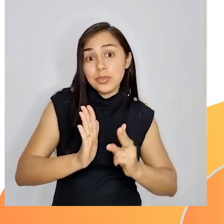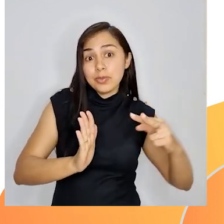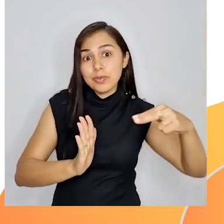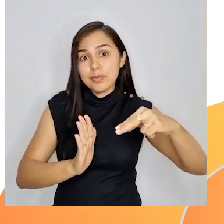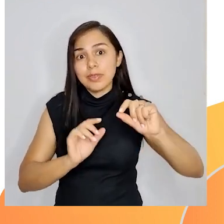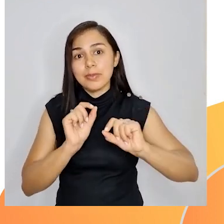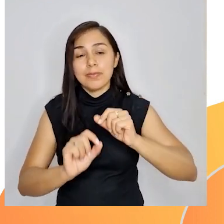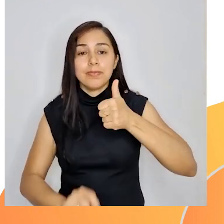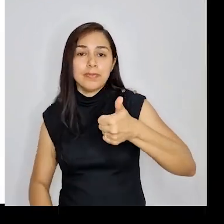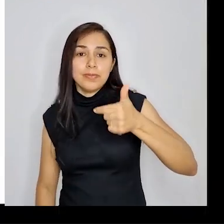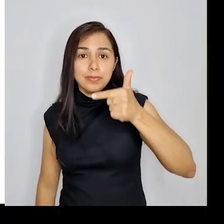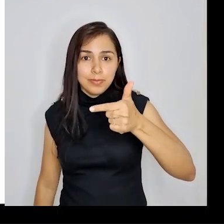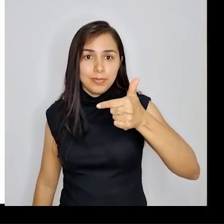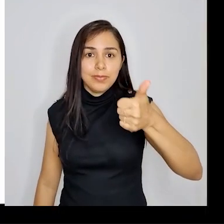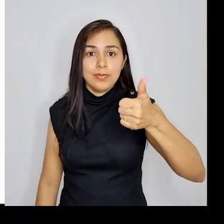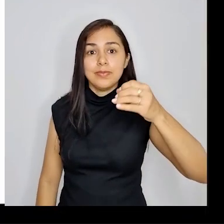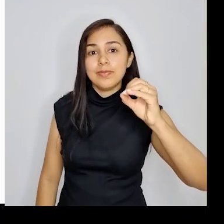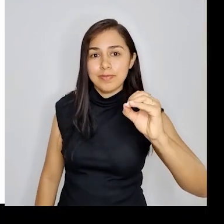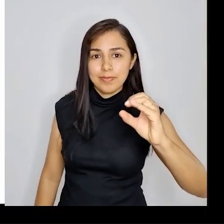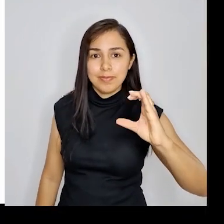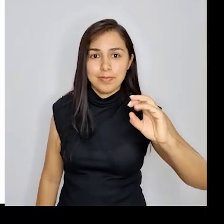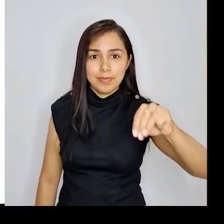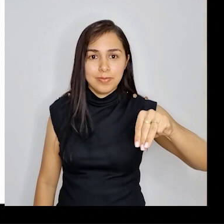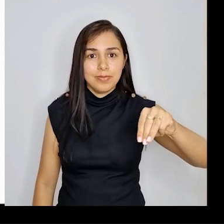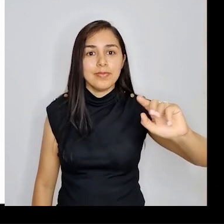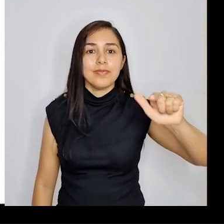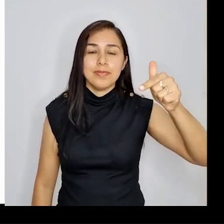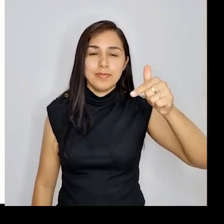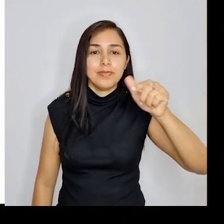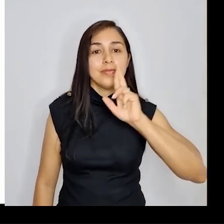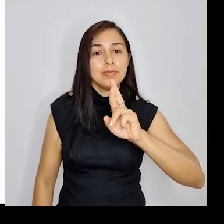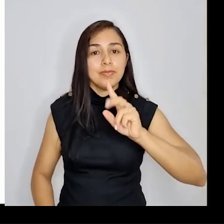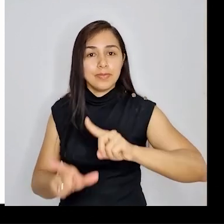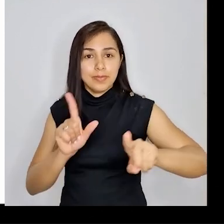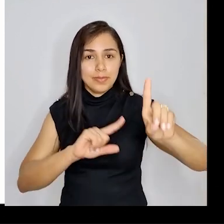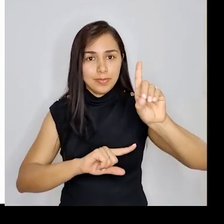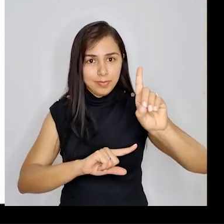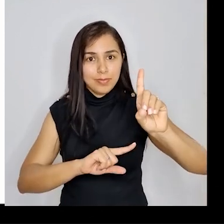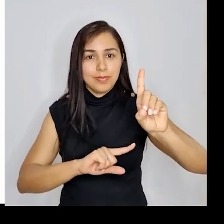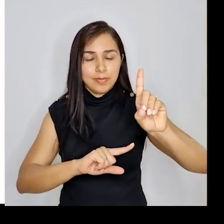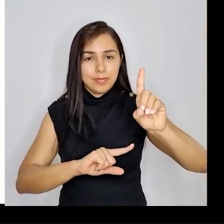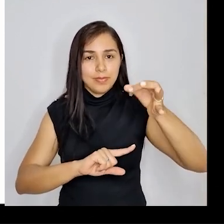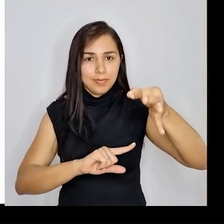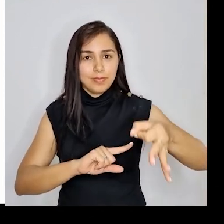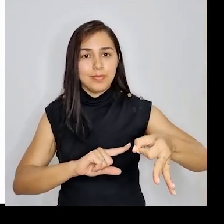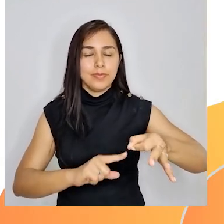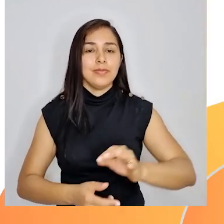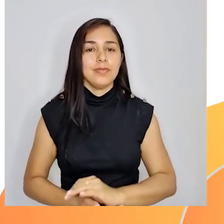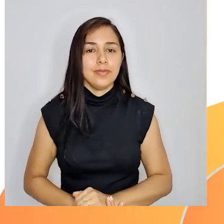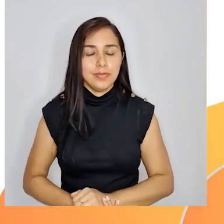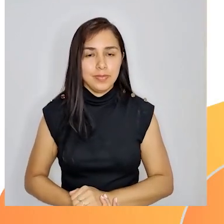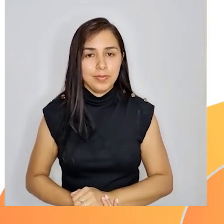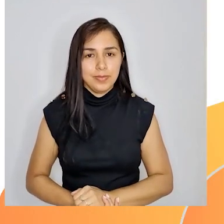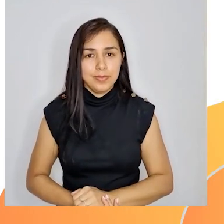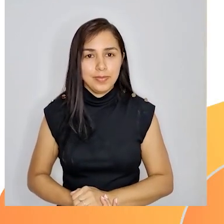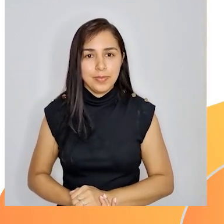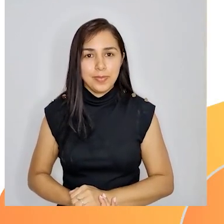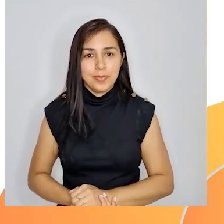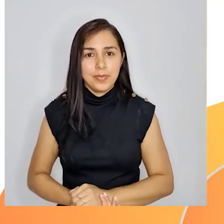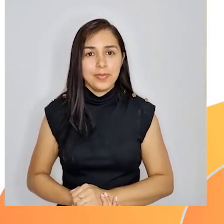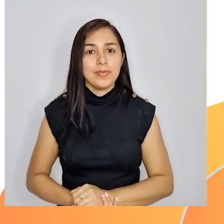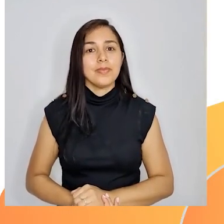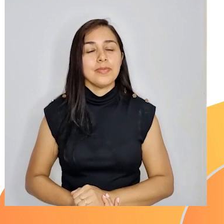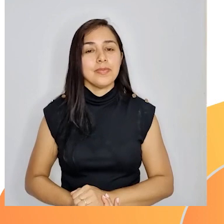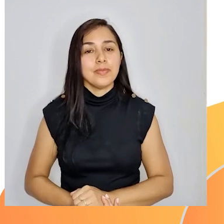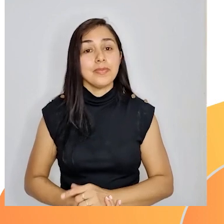letra de certinho pessoal então essa questão nós marcamos aí Alternativa de letra D Então temos aqui mais